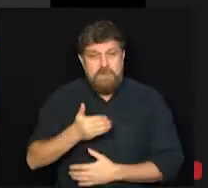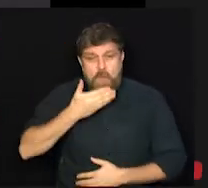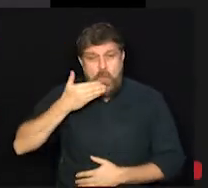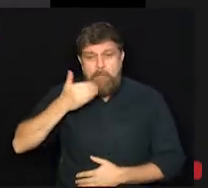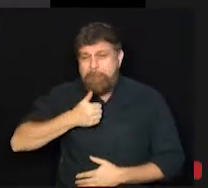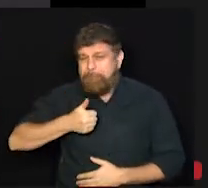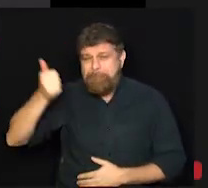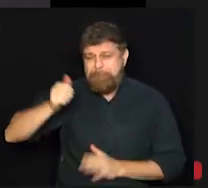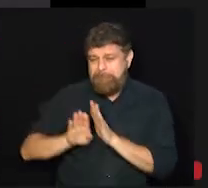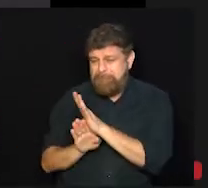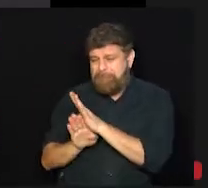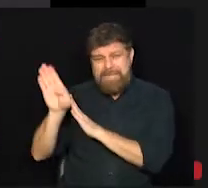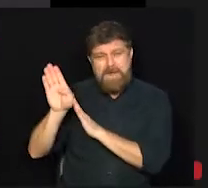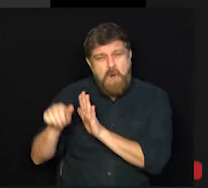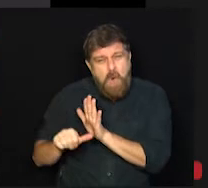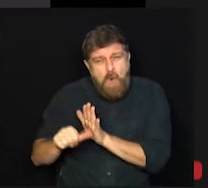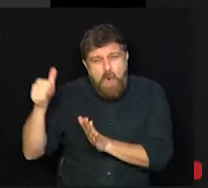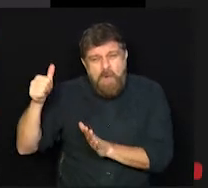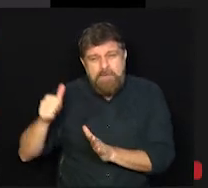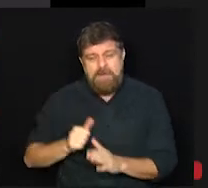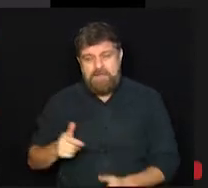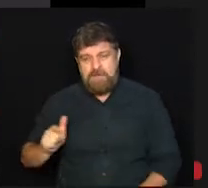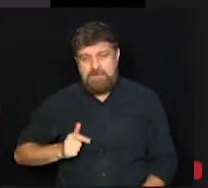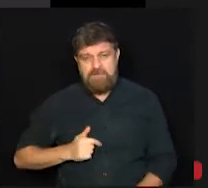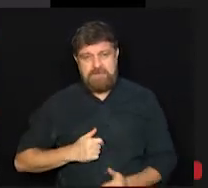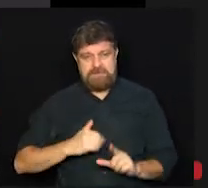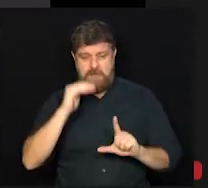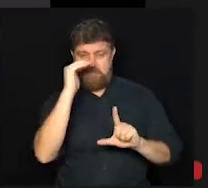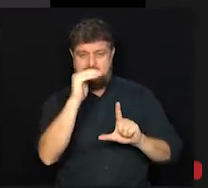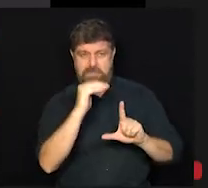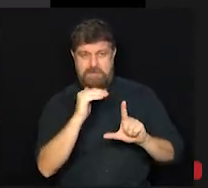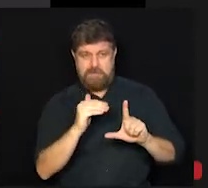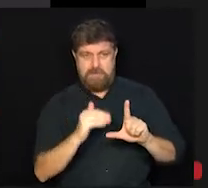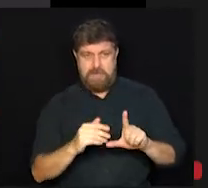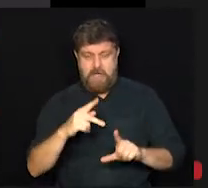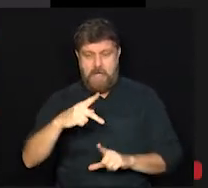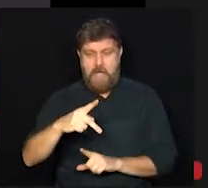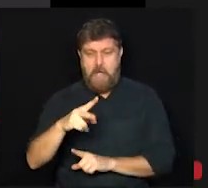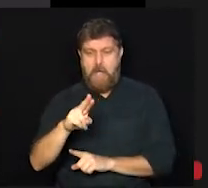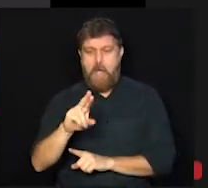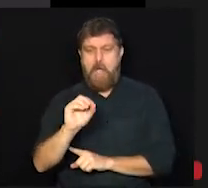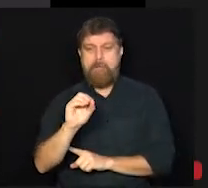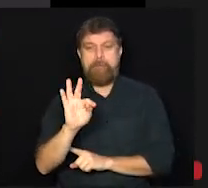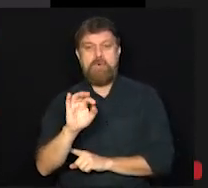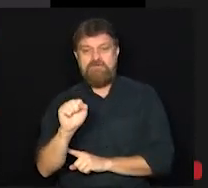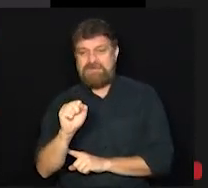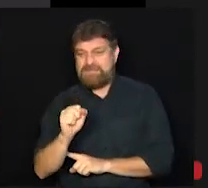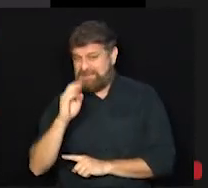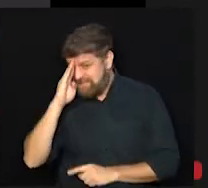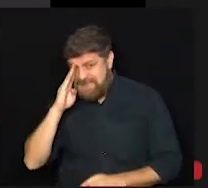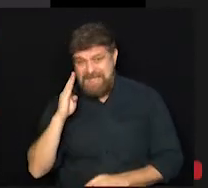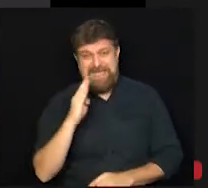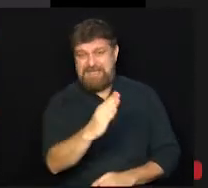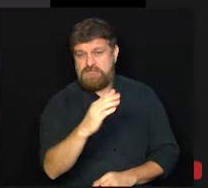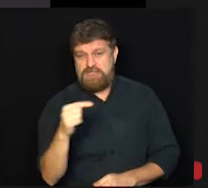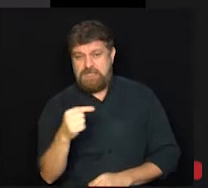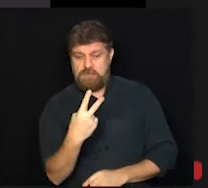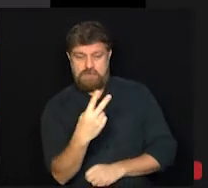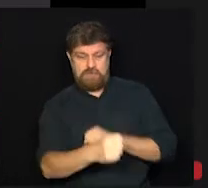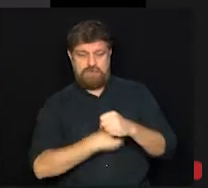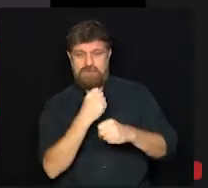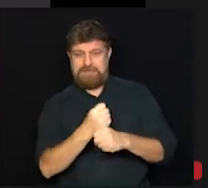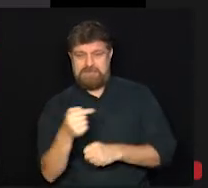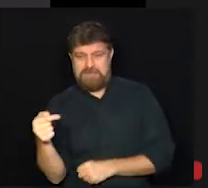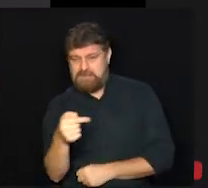X, que se candidatou a esse programa que se chama Profis, ele vai entrar direto num programa de 2 anos, que é